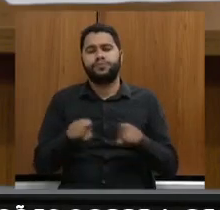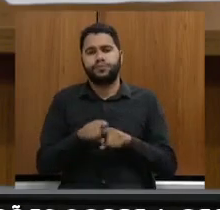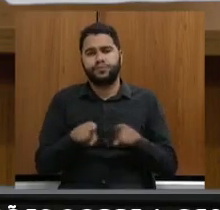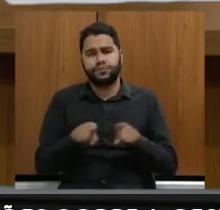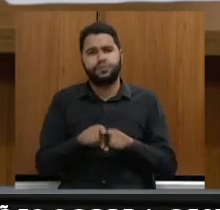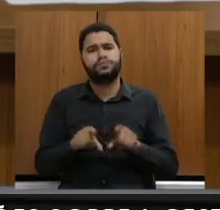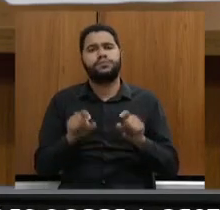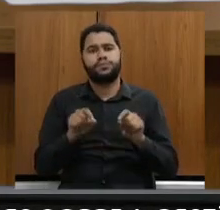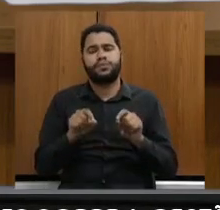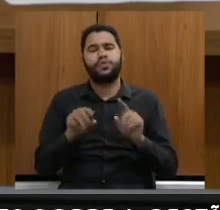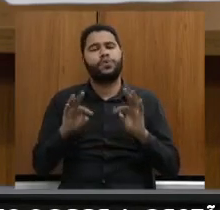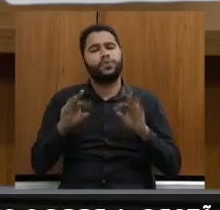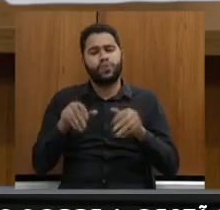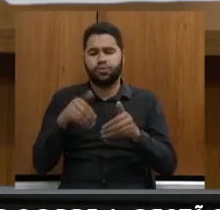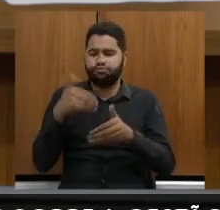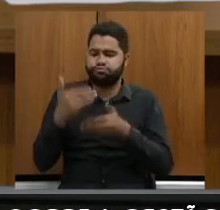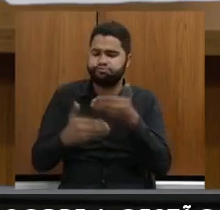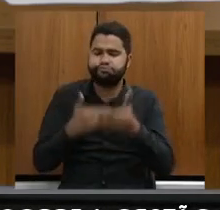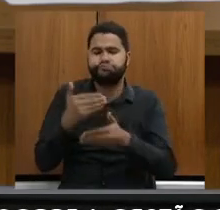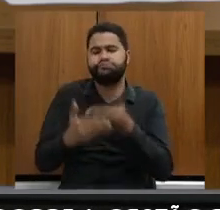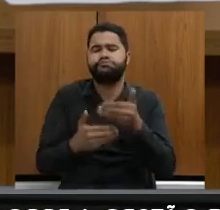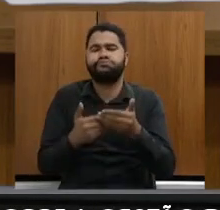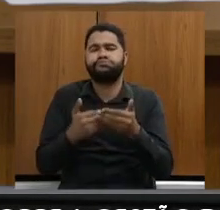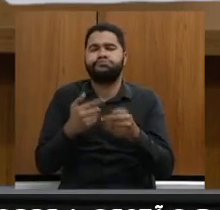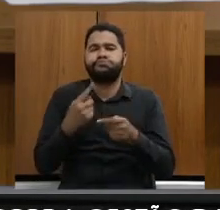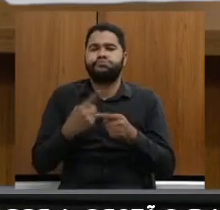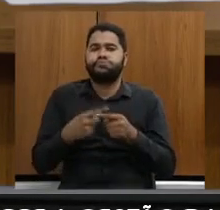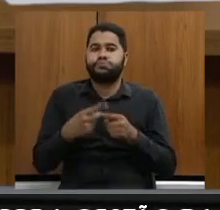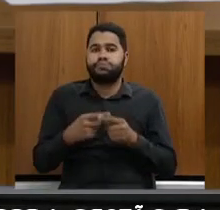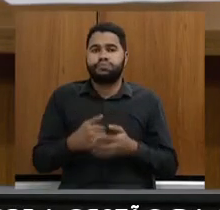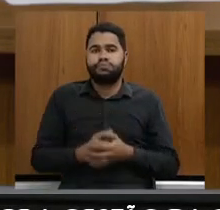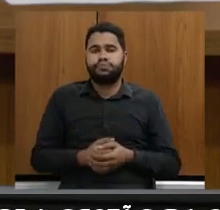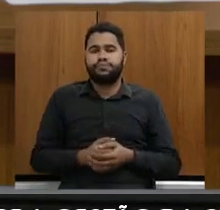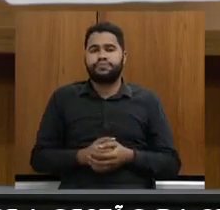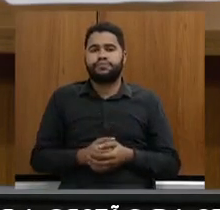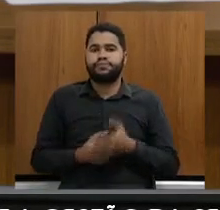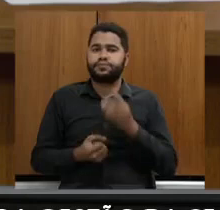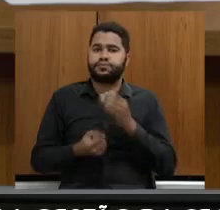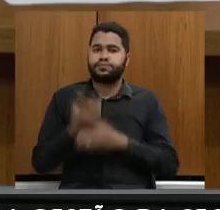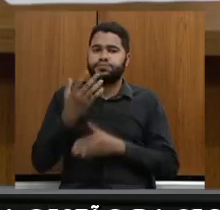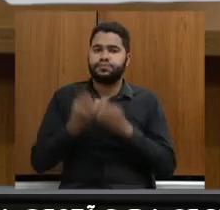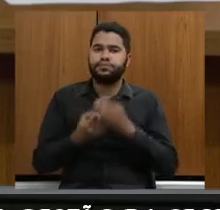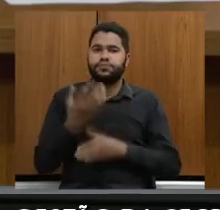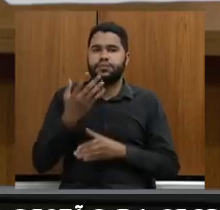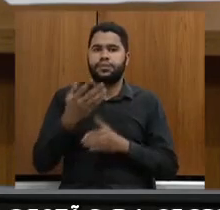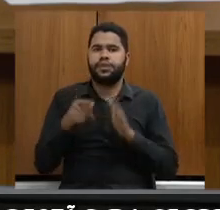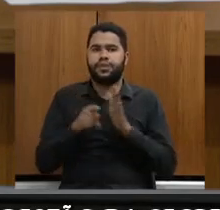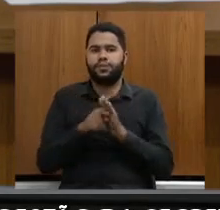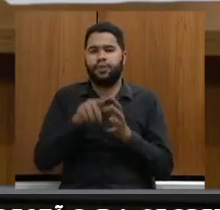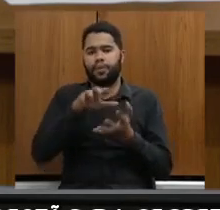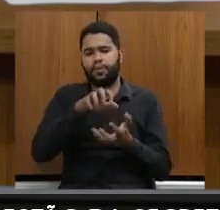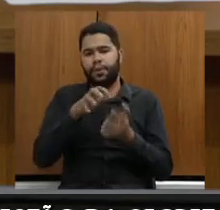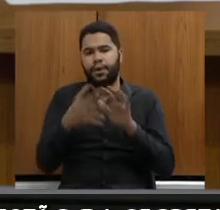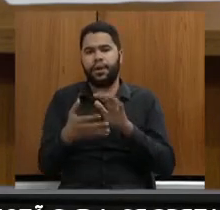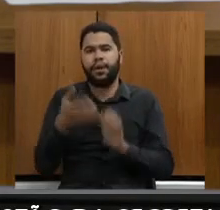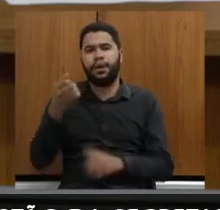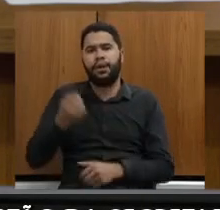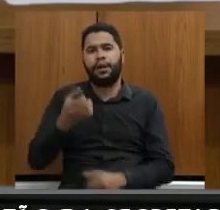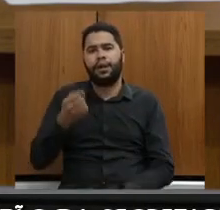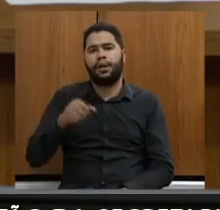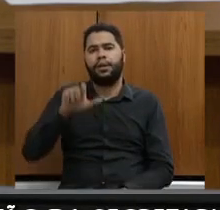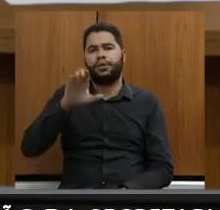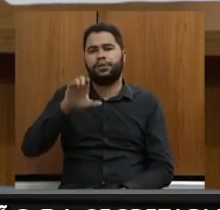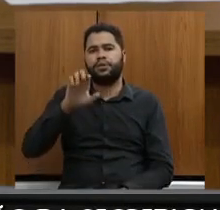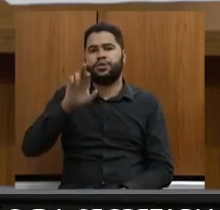é Acho que tudo é um processo porque o produtos artesanais de leite cru eram